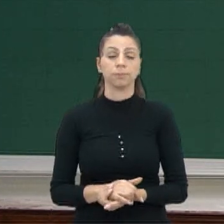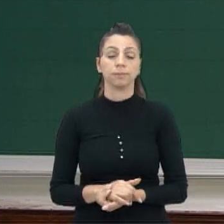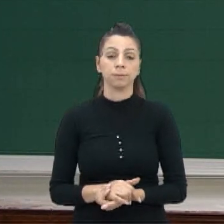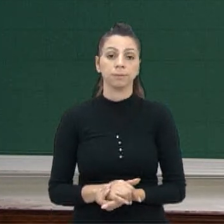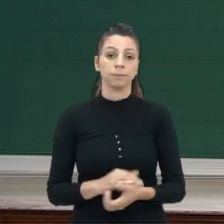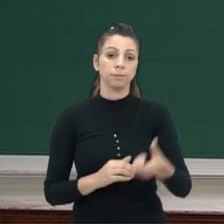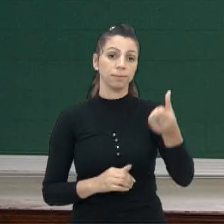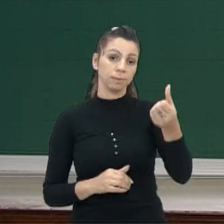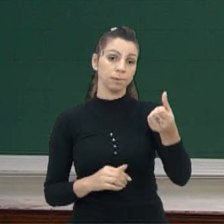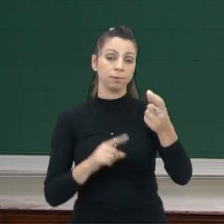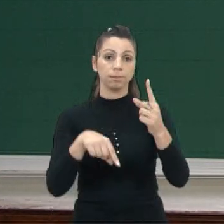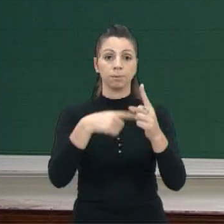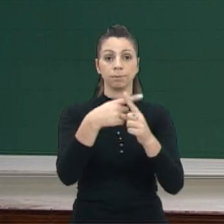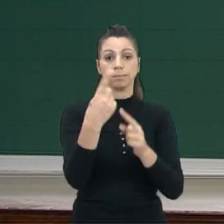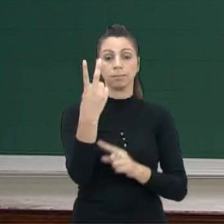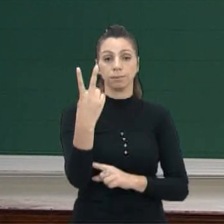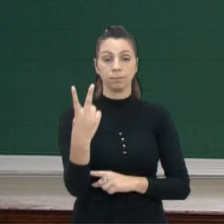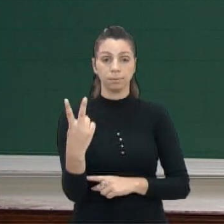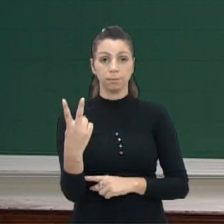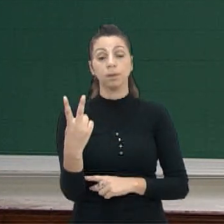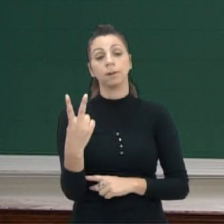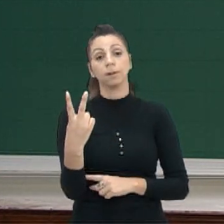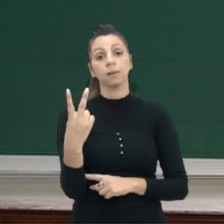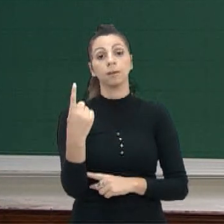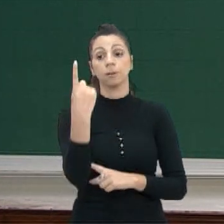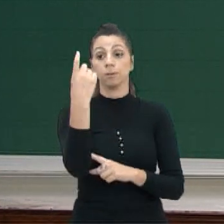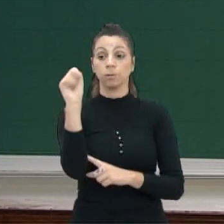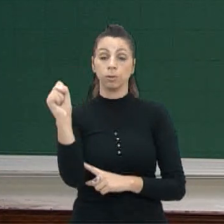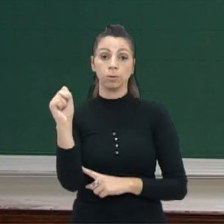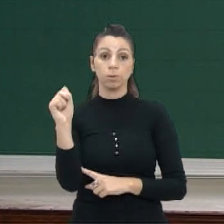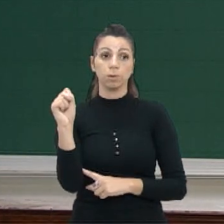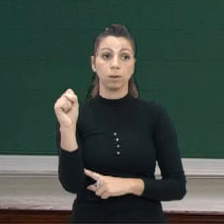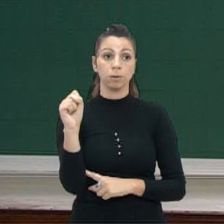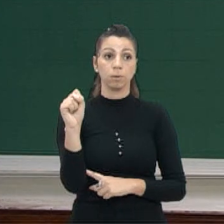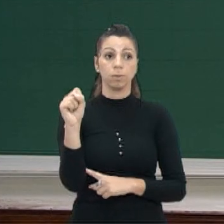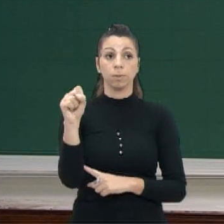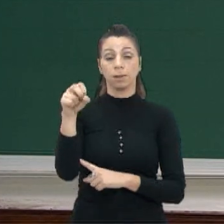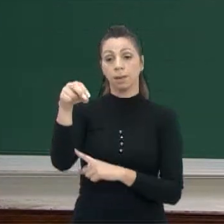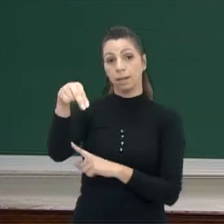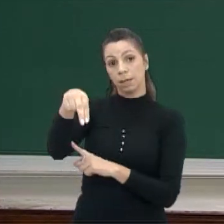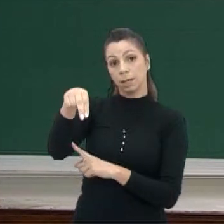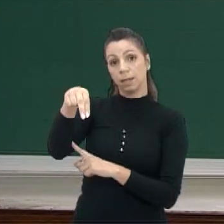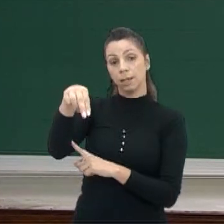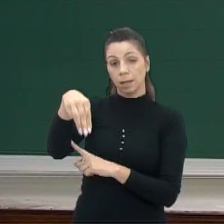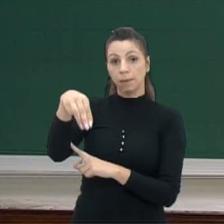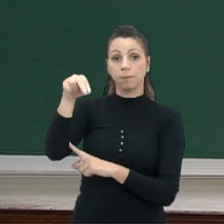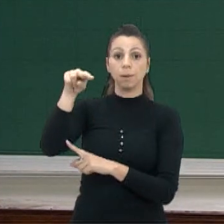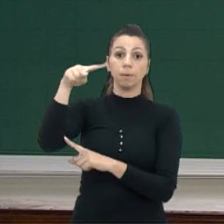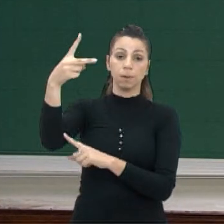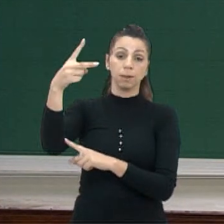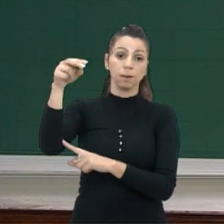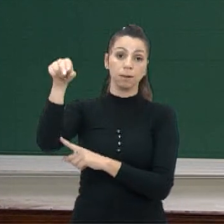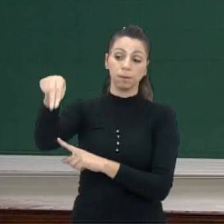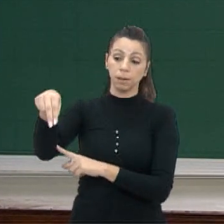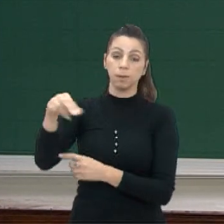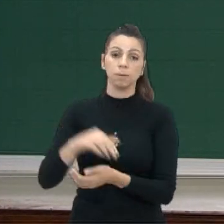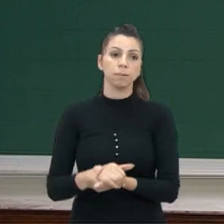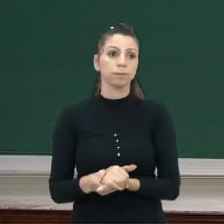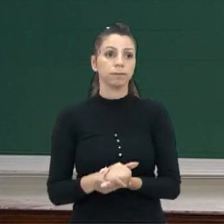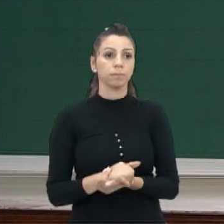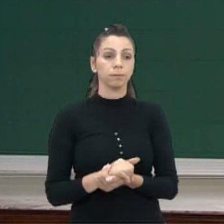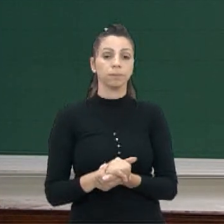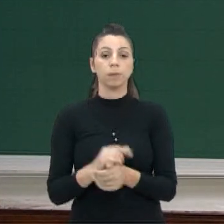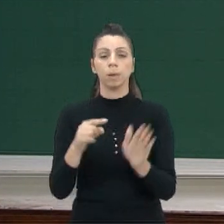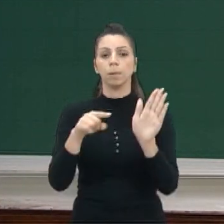6 mais 12 é 18. Fica 18m ao quadrado, n. E aquele menos 4mn?